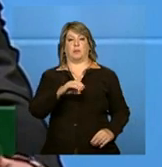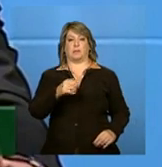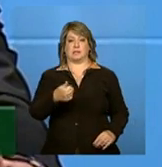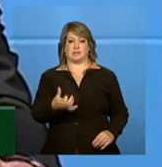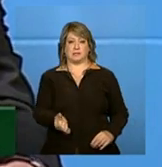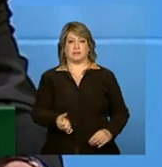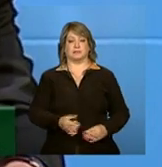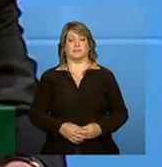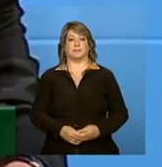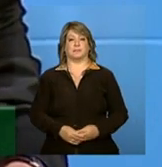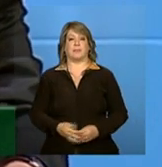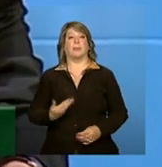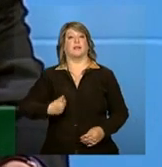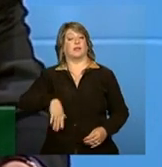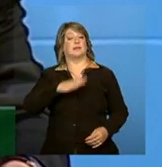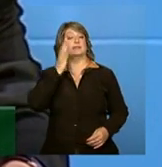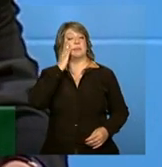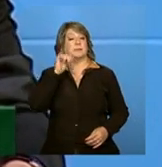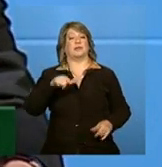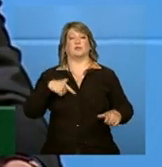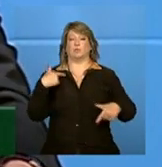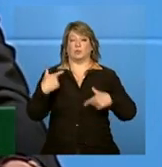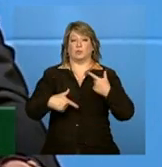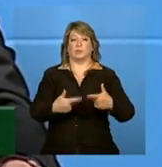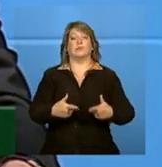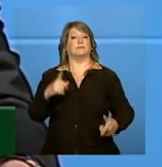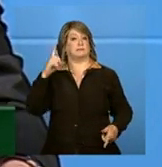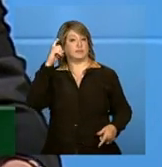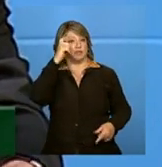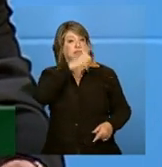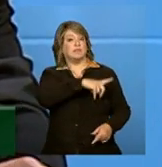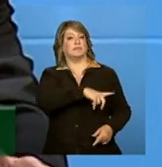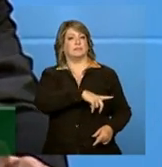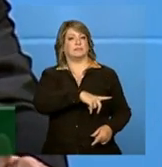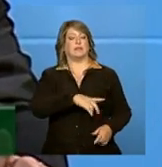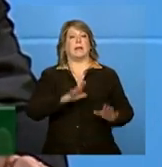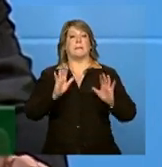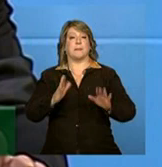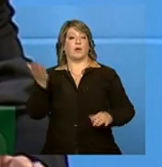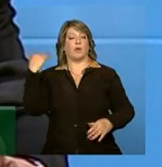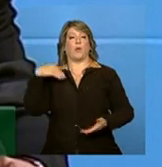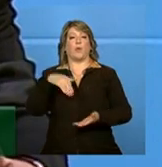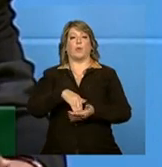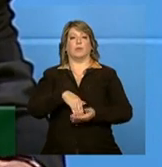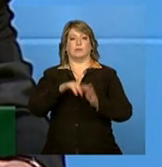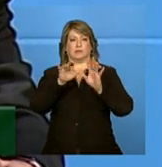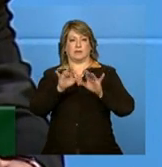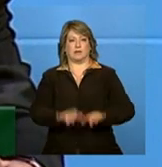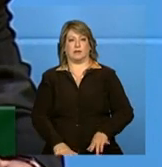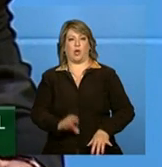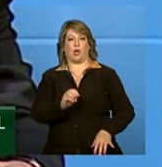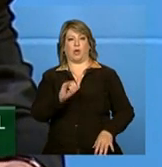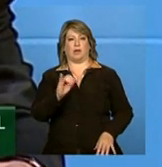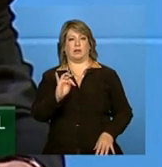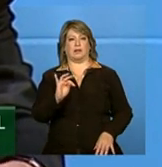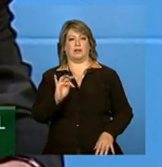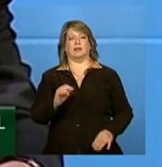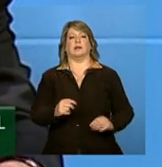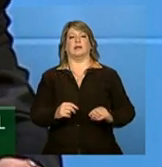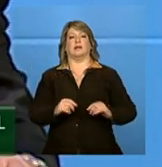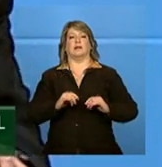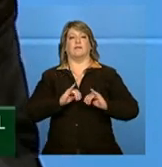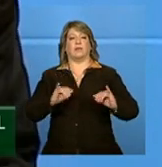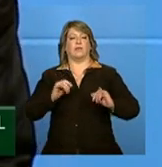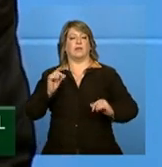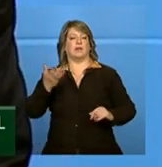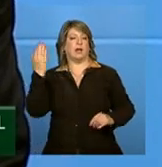2016. Sabemos que esta luta é árdua e complexa. No último relatório da OIT, apresentado há algumas semanas,